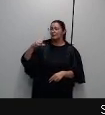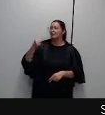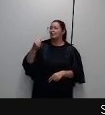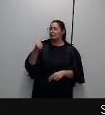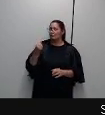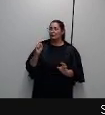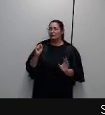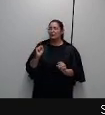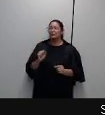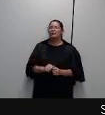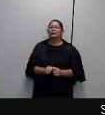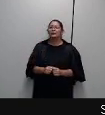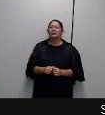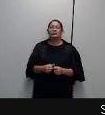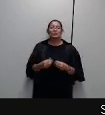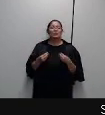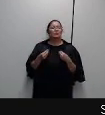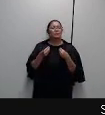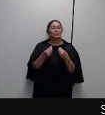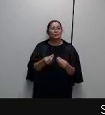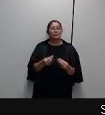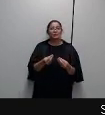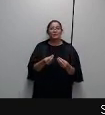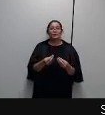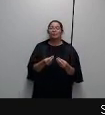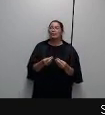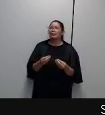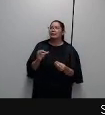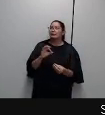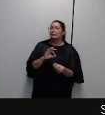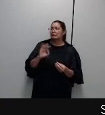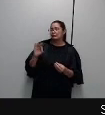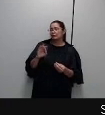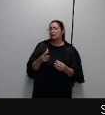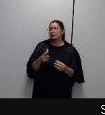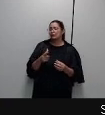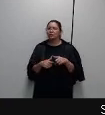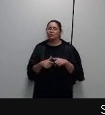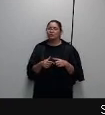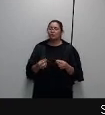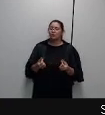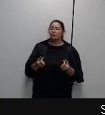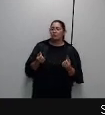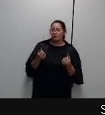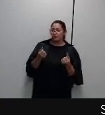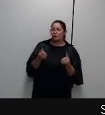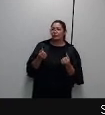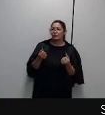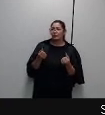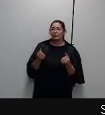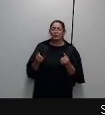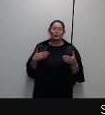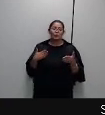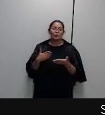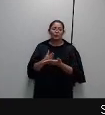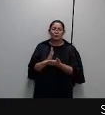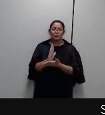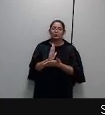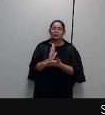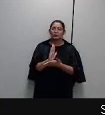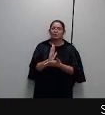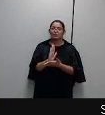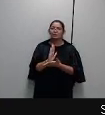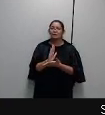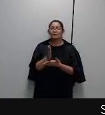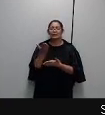da mencionada taxa que compõem o valor de partida aí sinta o valor na época